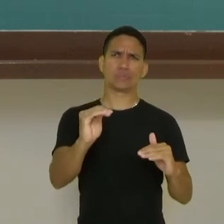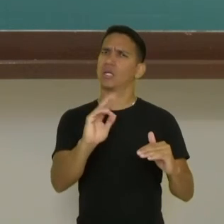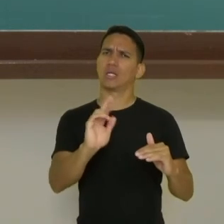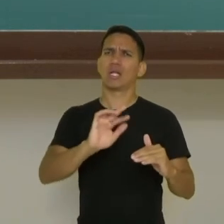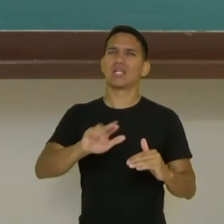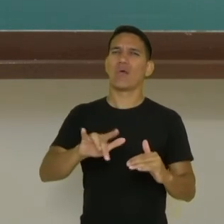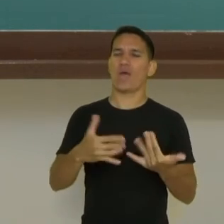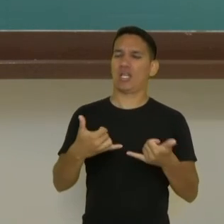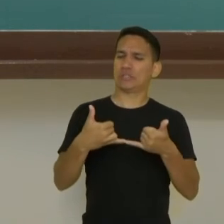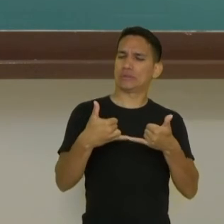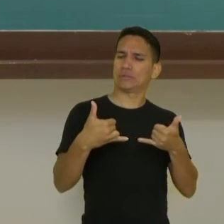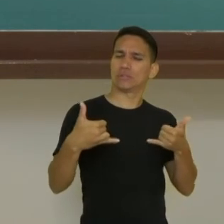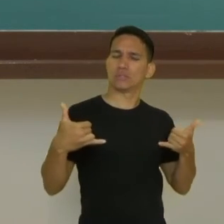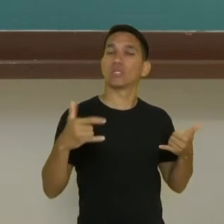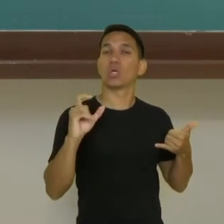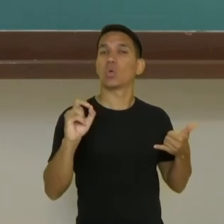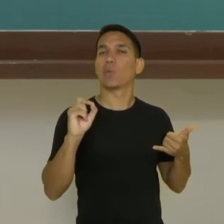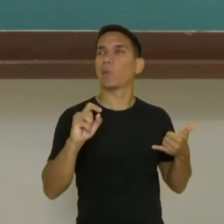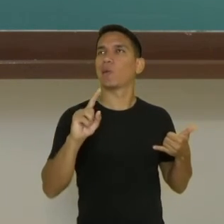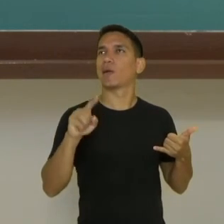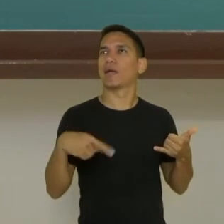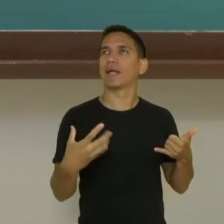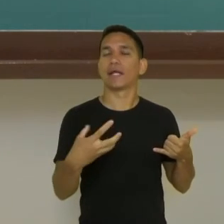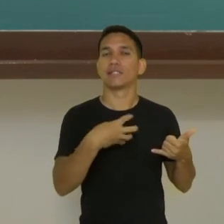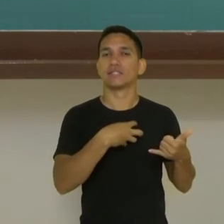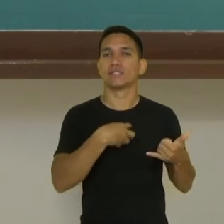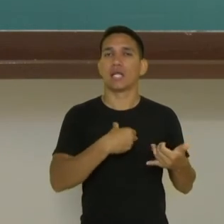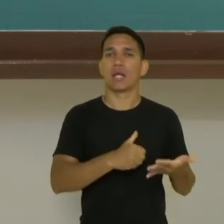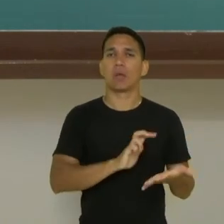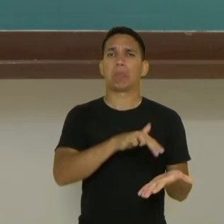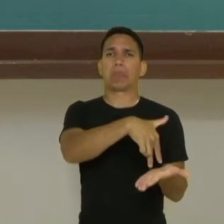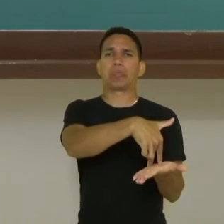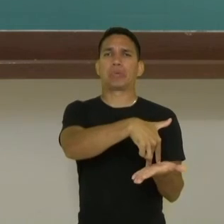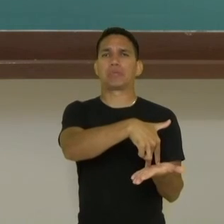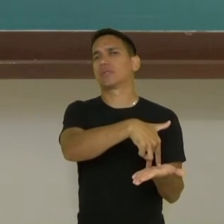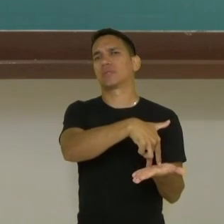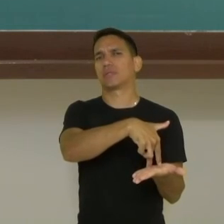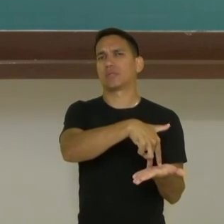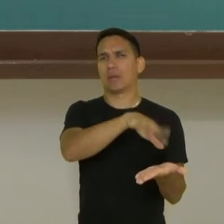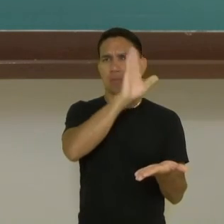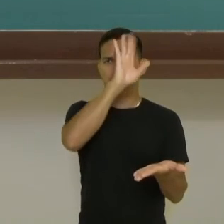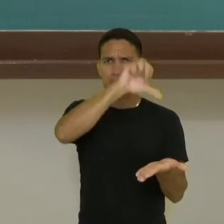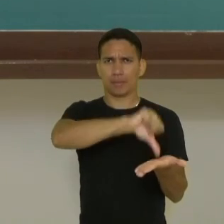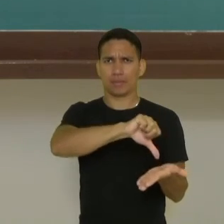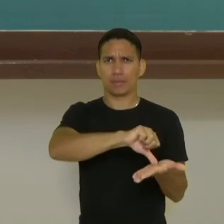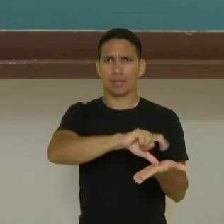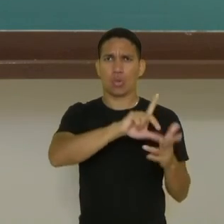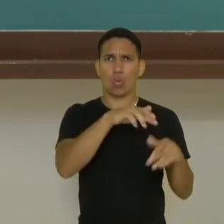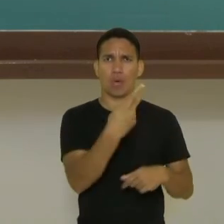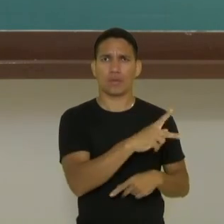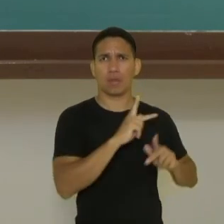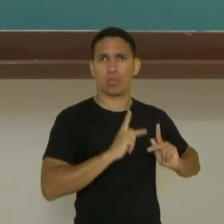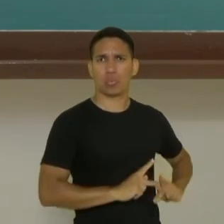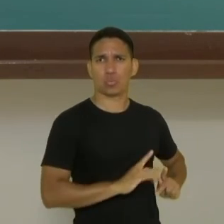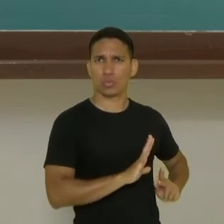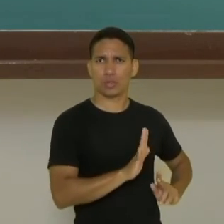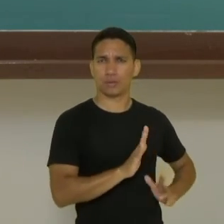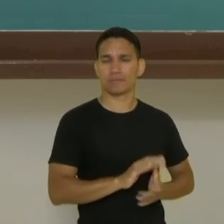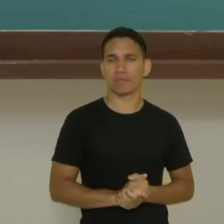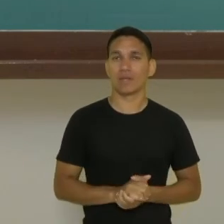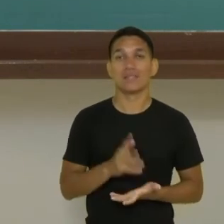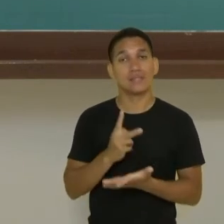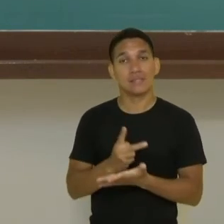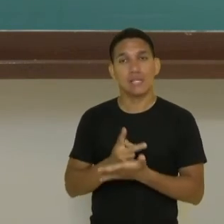linha, digamos assim, de um etnocentrismo dito, né, como na postura etnocêntrica. Vamos sempre ter